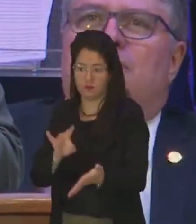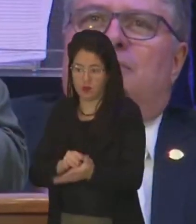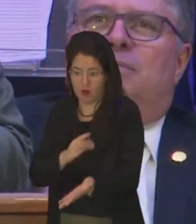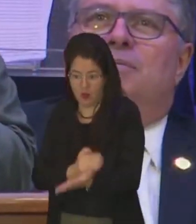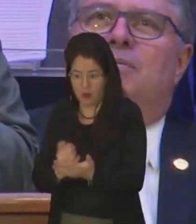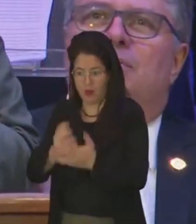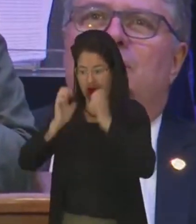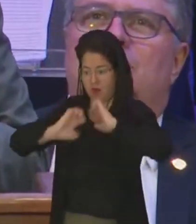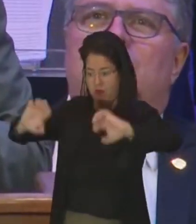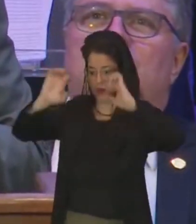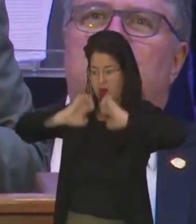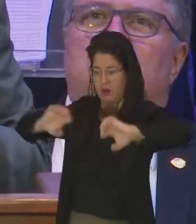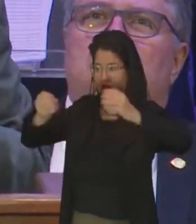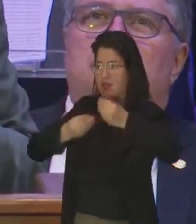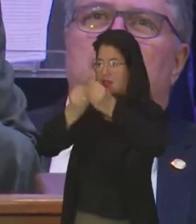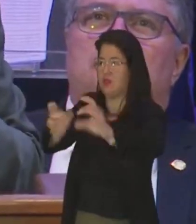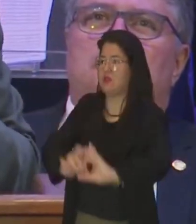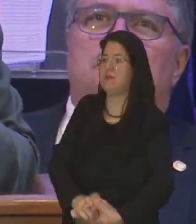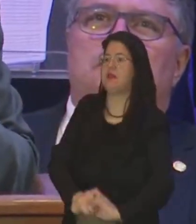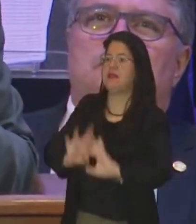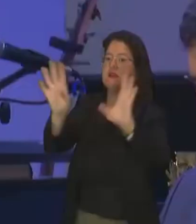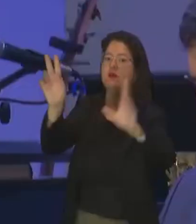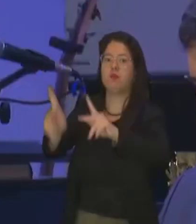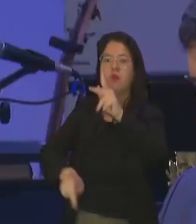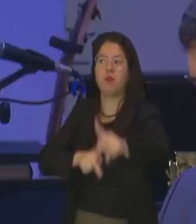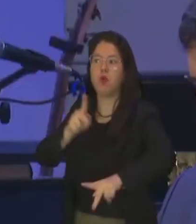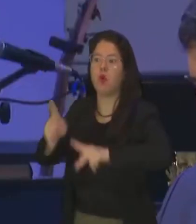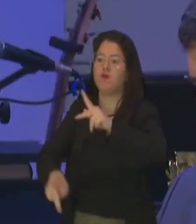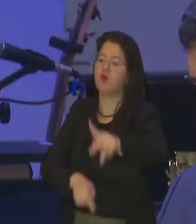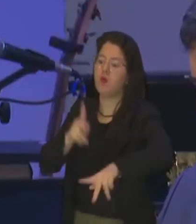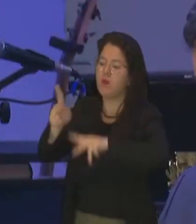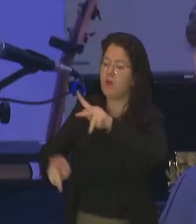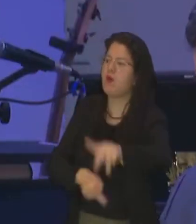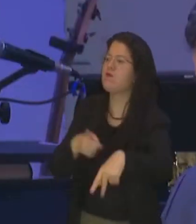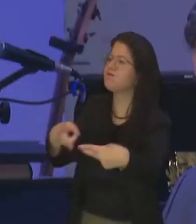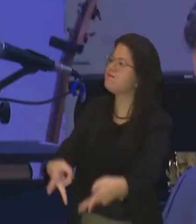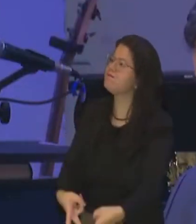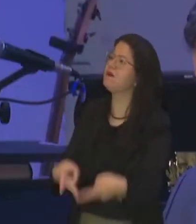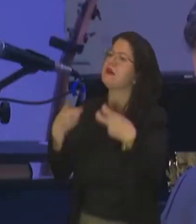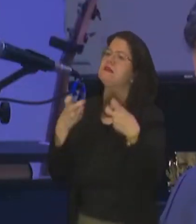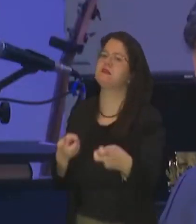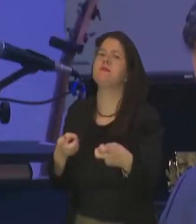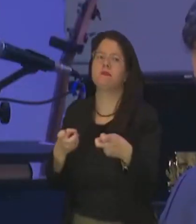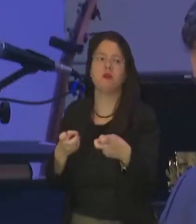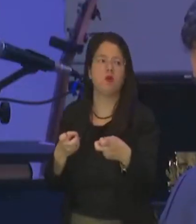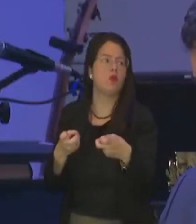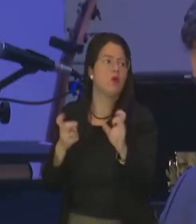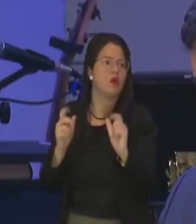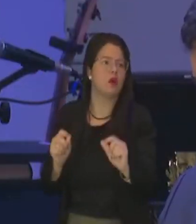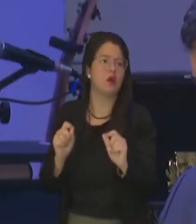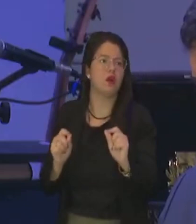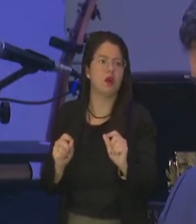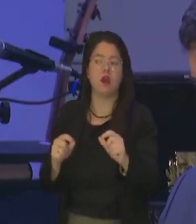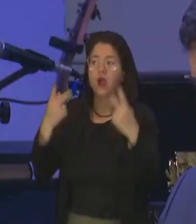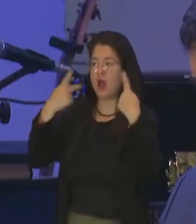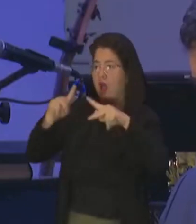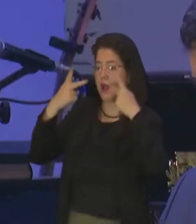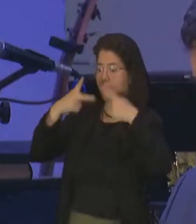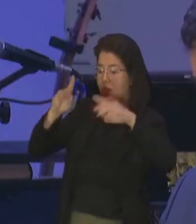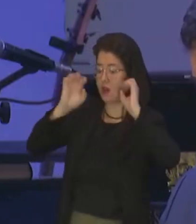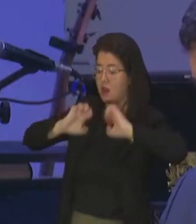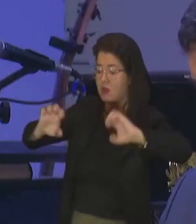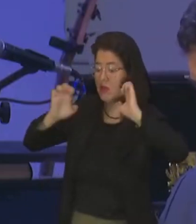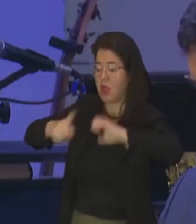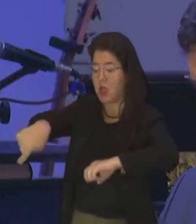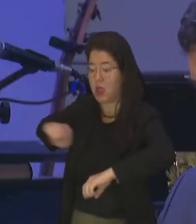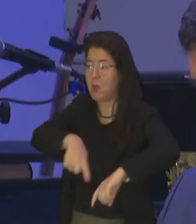evangelho chegou, libertou o povo até mesmo disso. O povo percebeu, com a pregação do evangelho, que eles